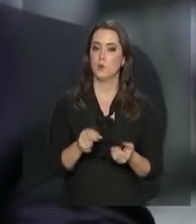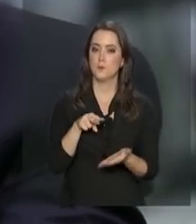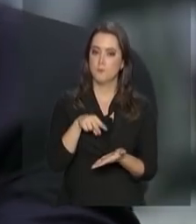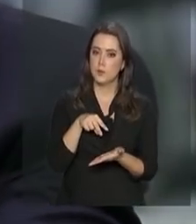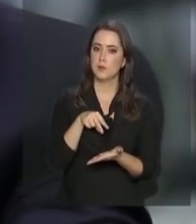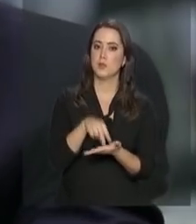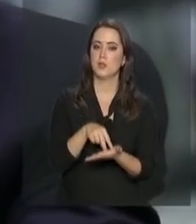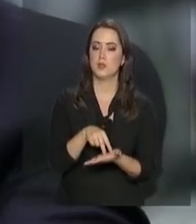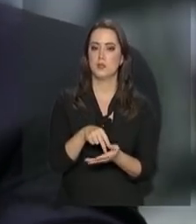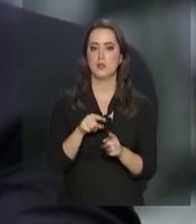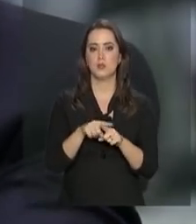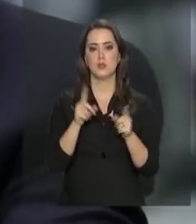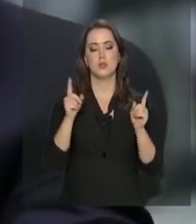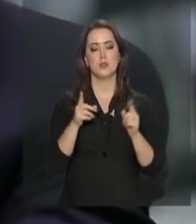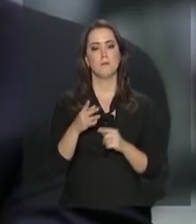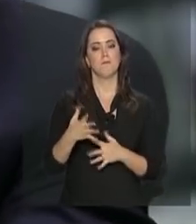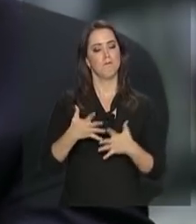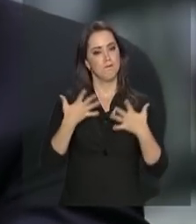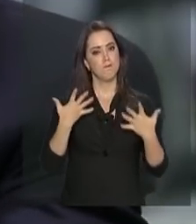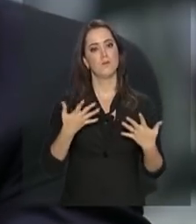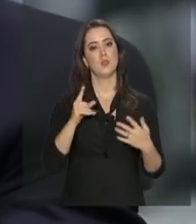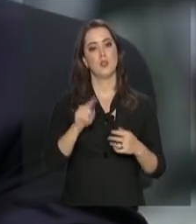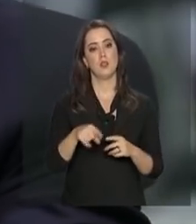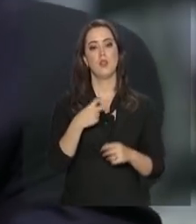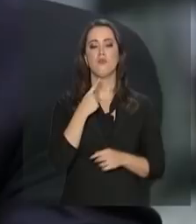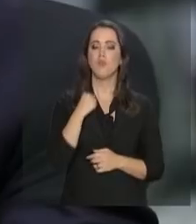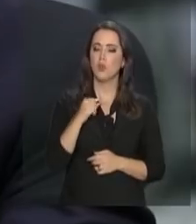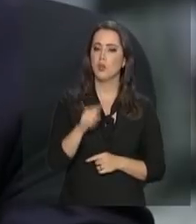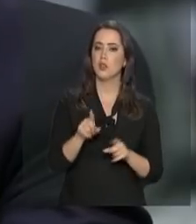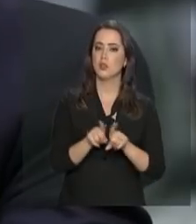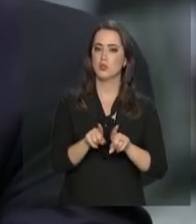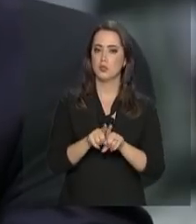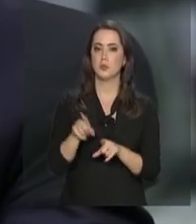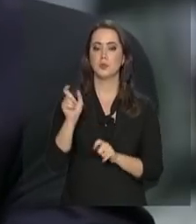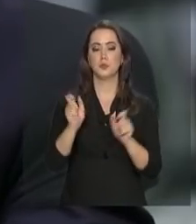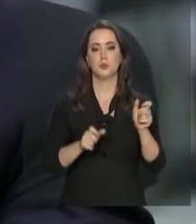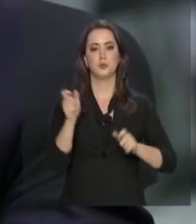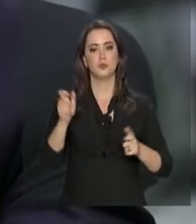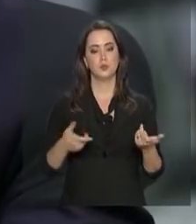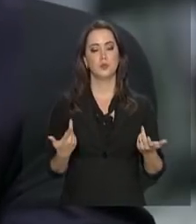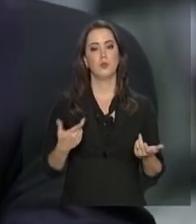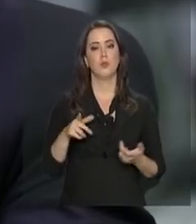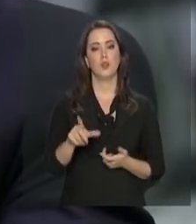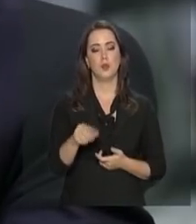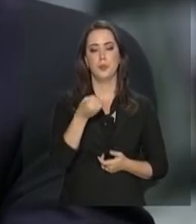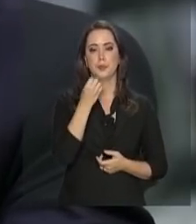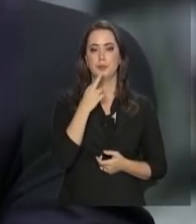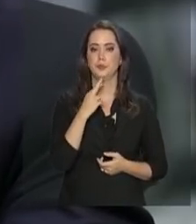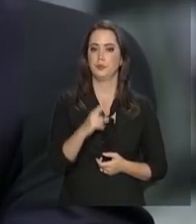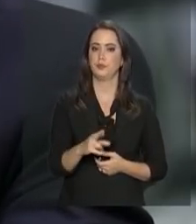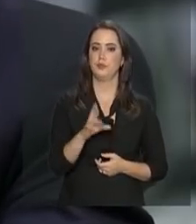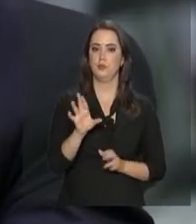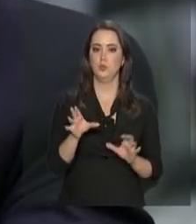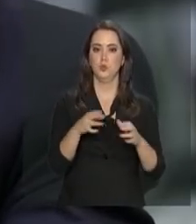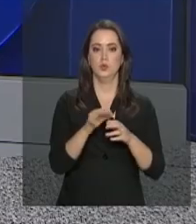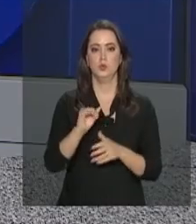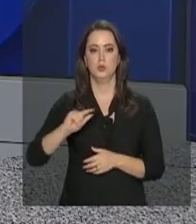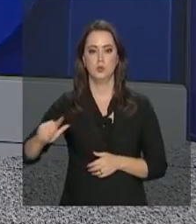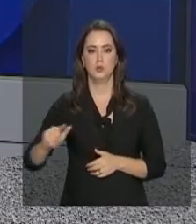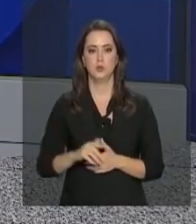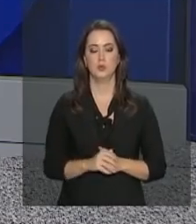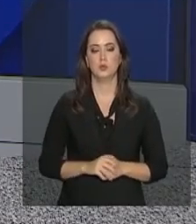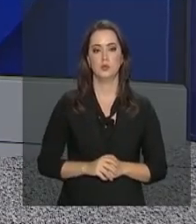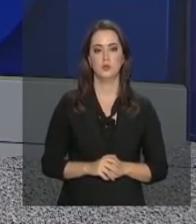muito um título jihadista e muita vontade de obter bons resultados na área fiscal